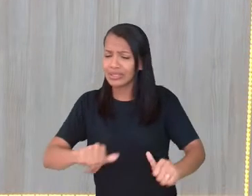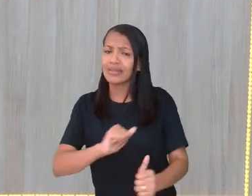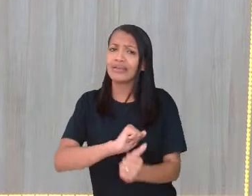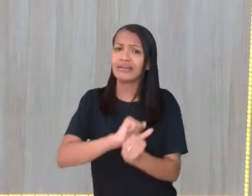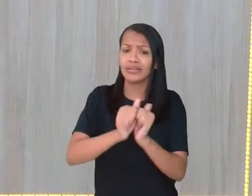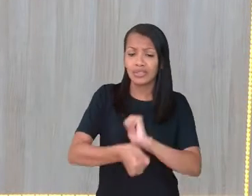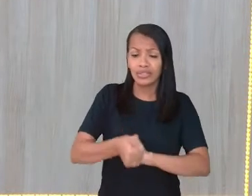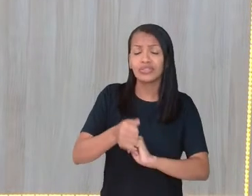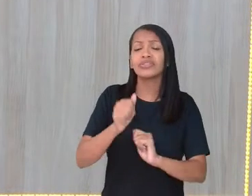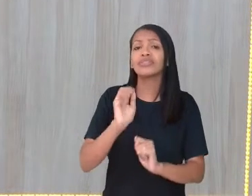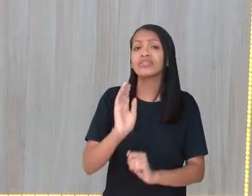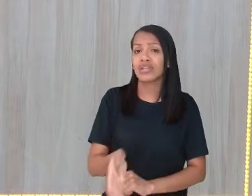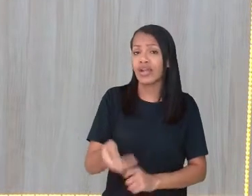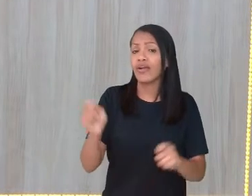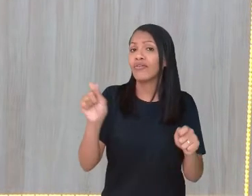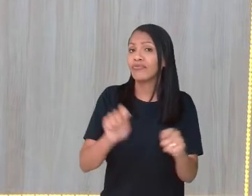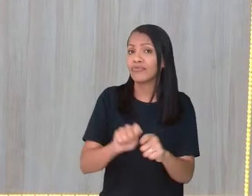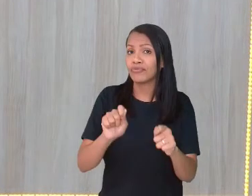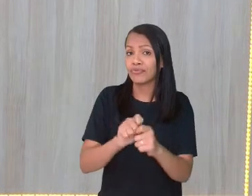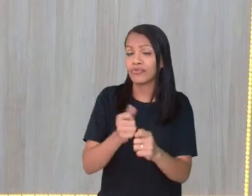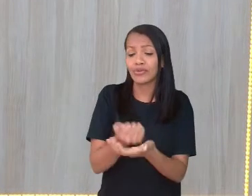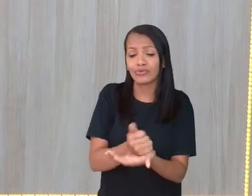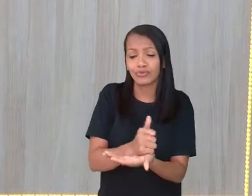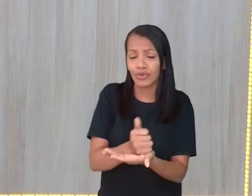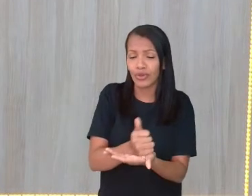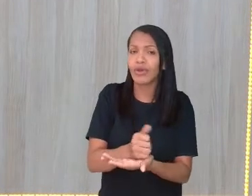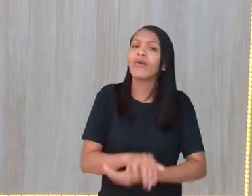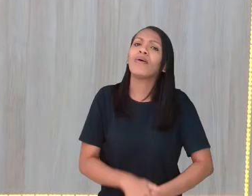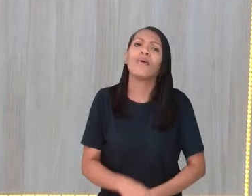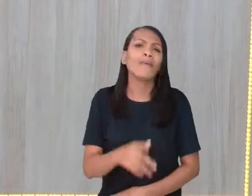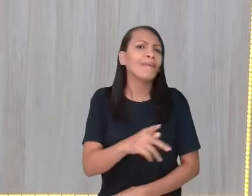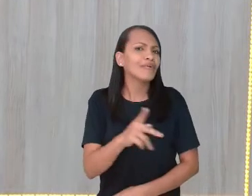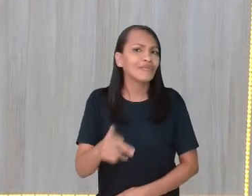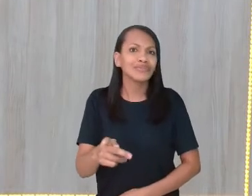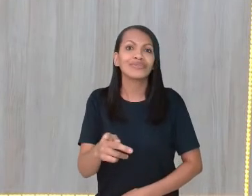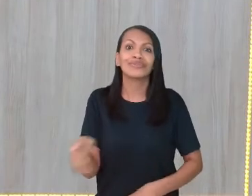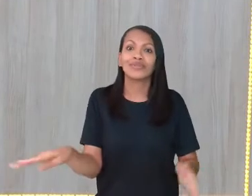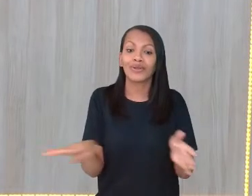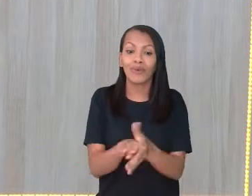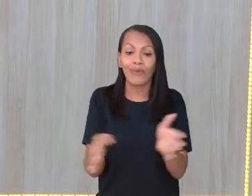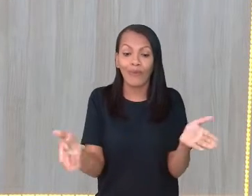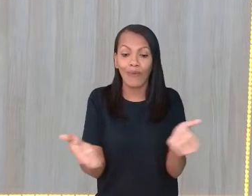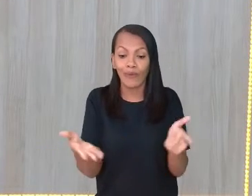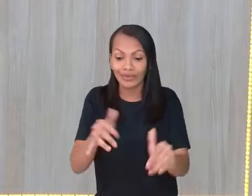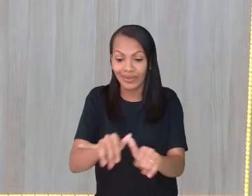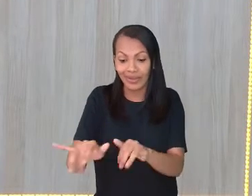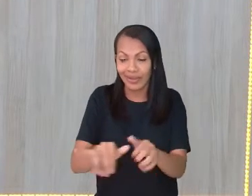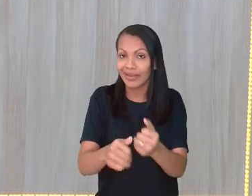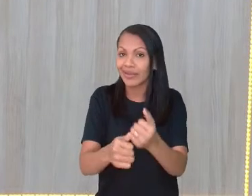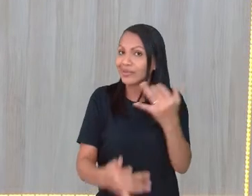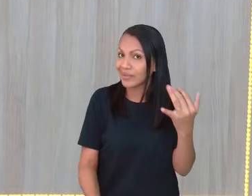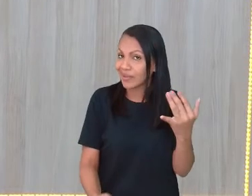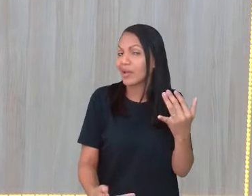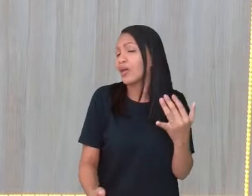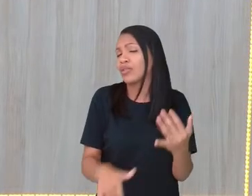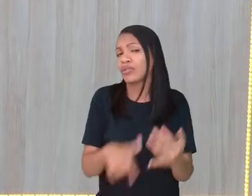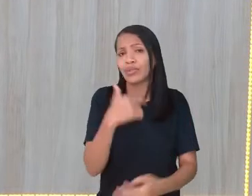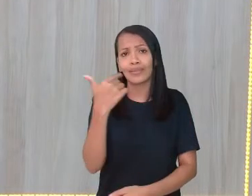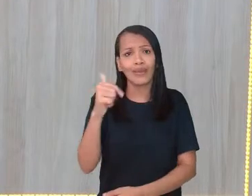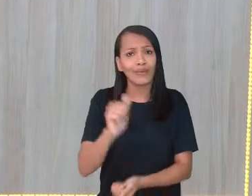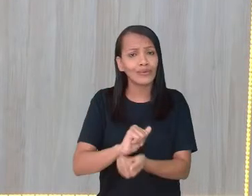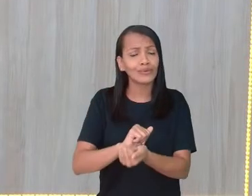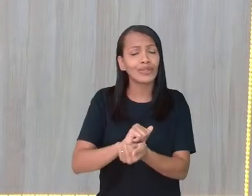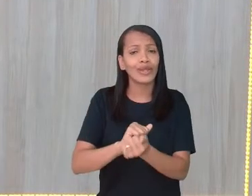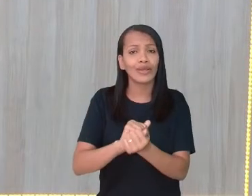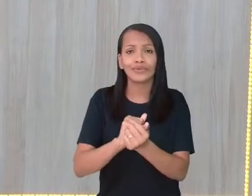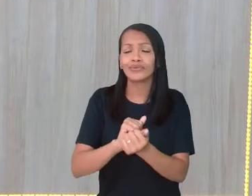joguinhos, infelizmente o professor Pedro chegou hoje aqui no meu chat, num dia que não tem joguinho para ele fazer, mas em breve, nos próximos joguinhos,